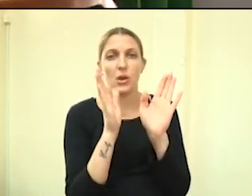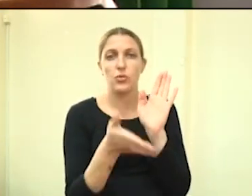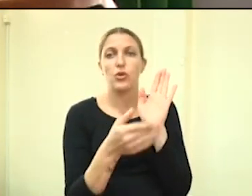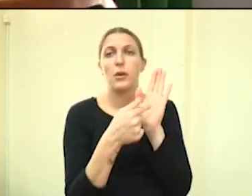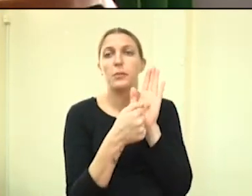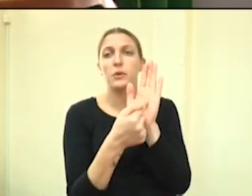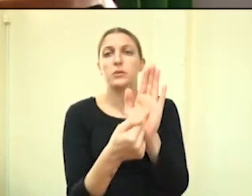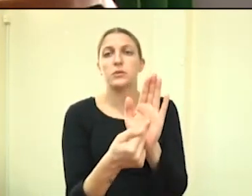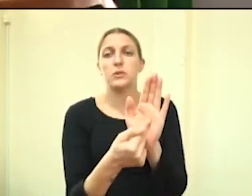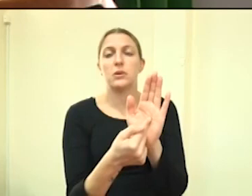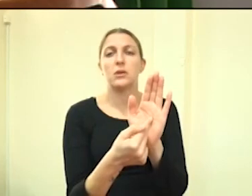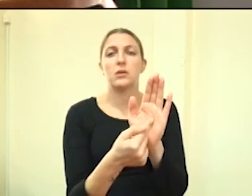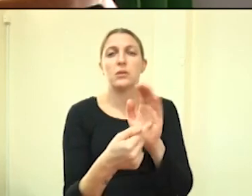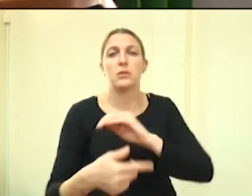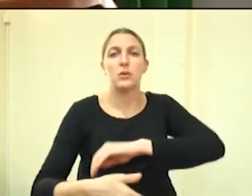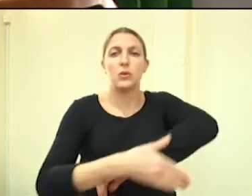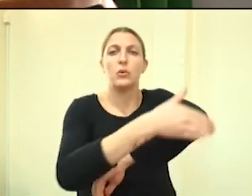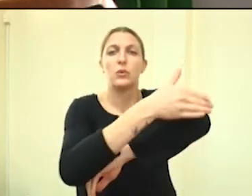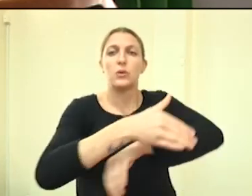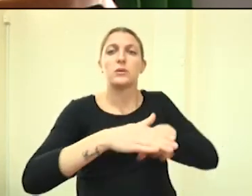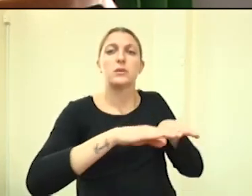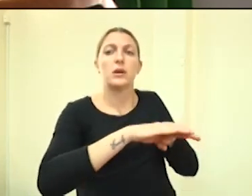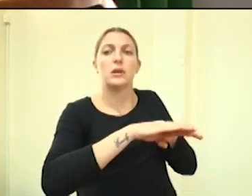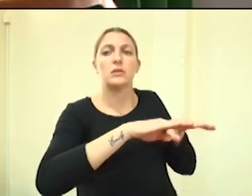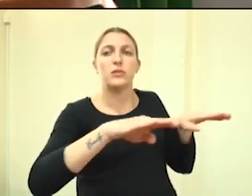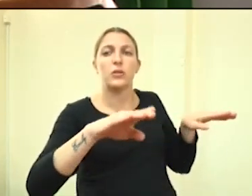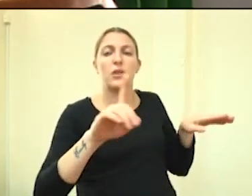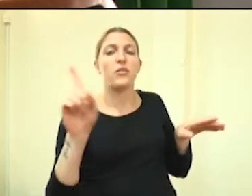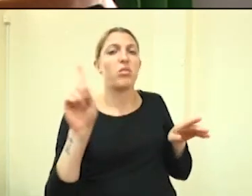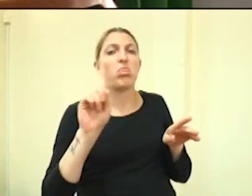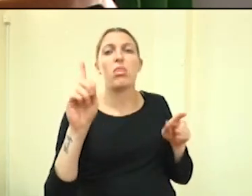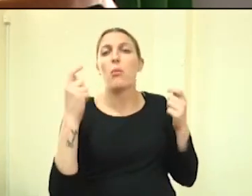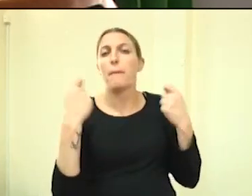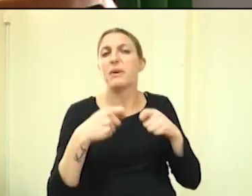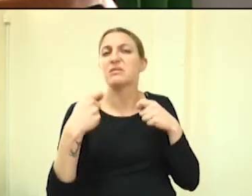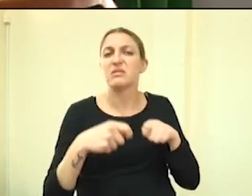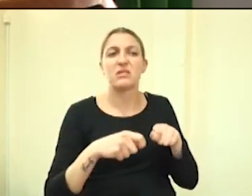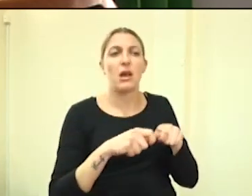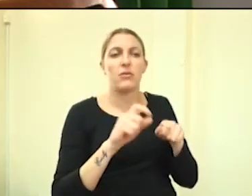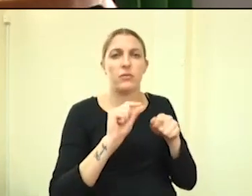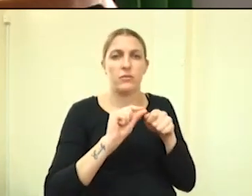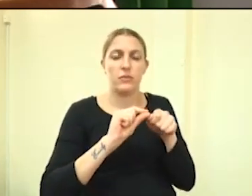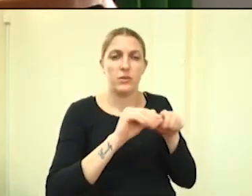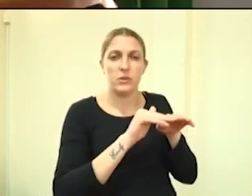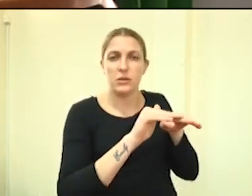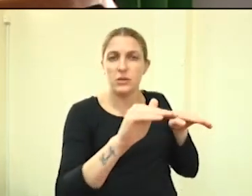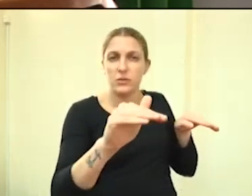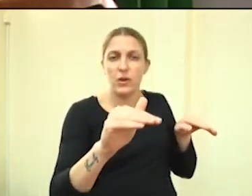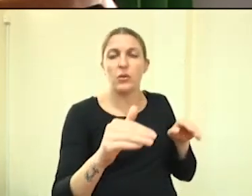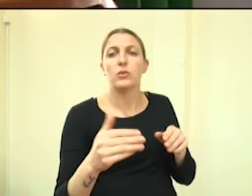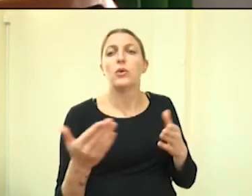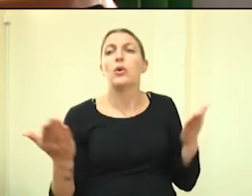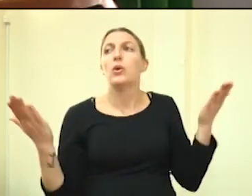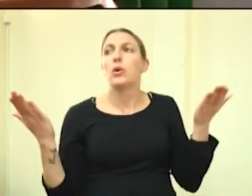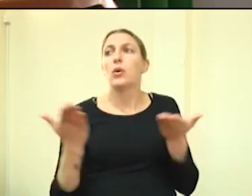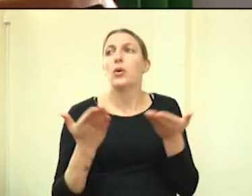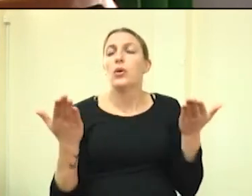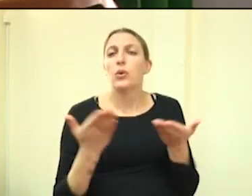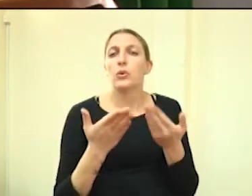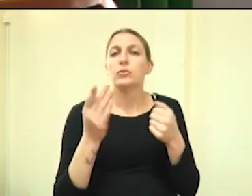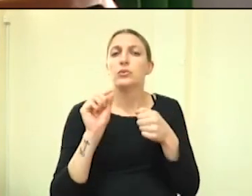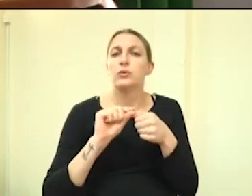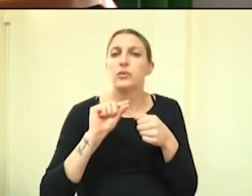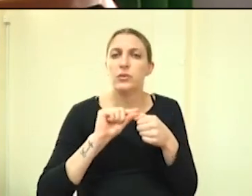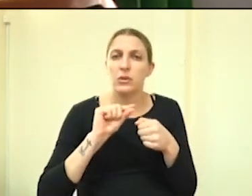que foram asfaltadas, que não necessitava totalmente de asfalto, que eram ruas boas. Hoje eu estou